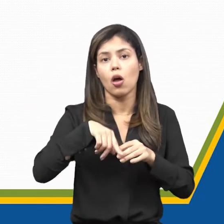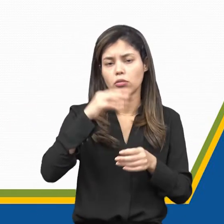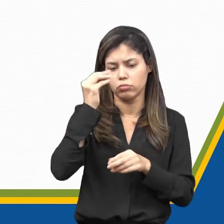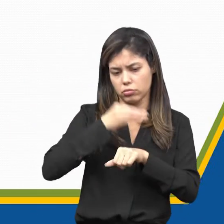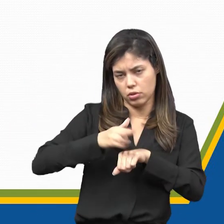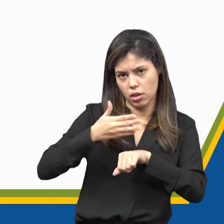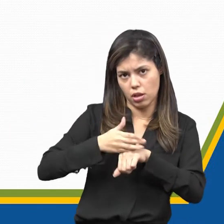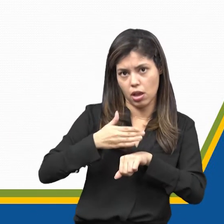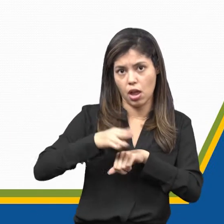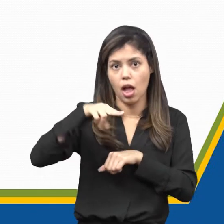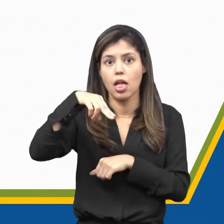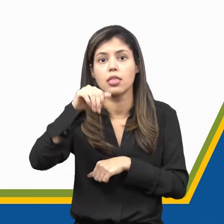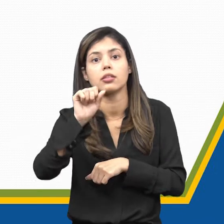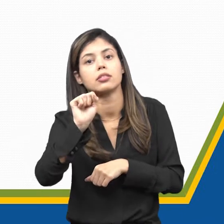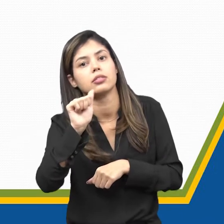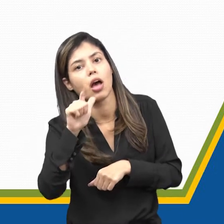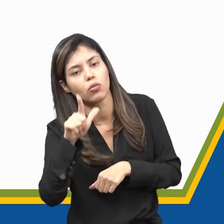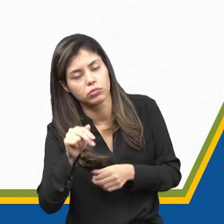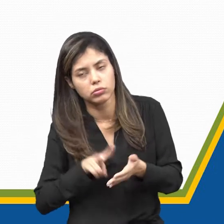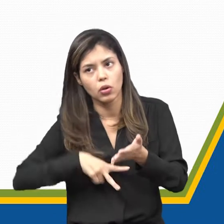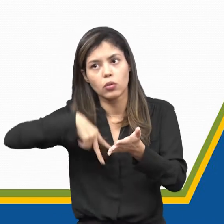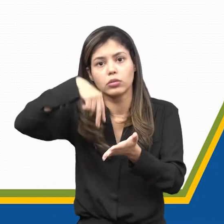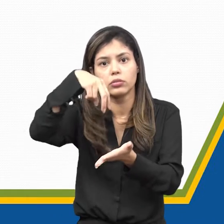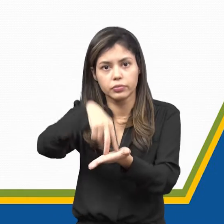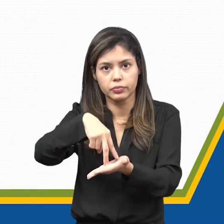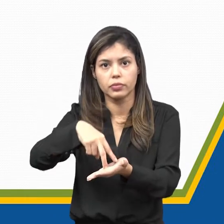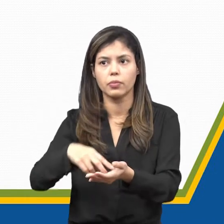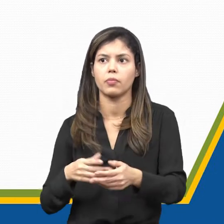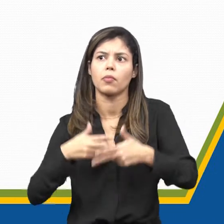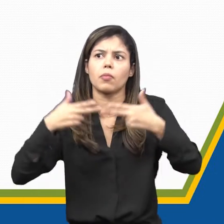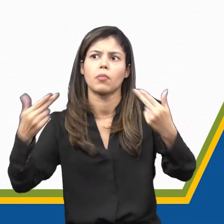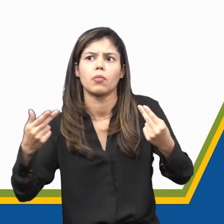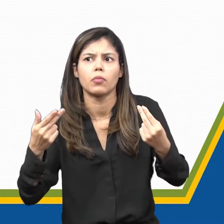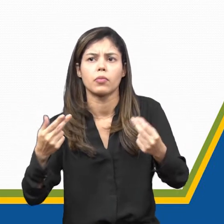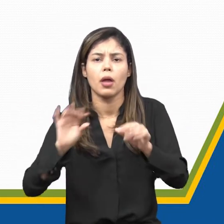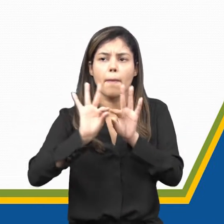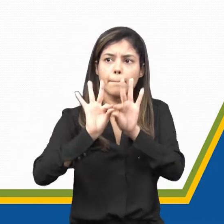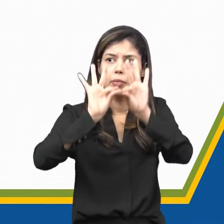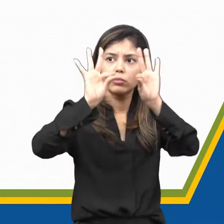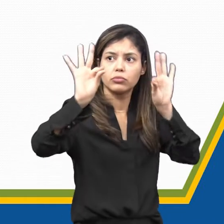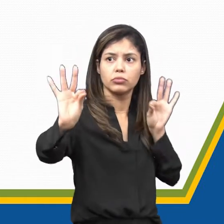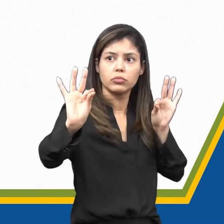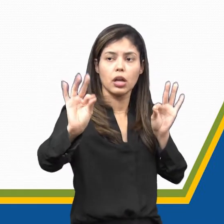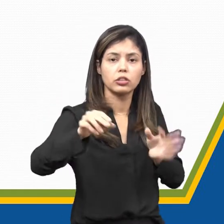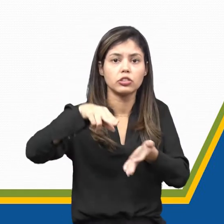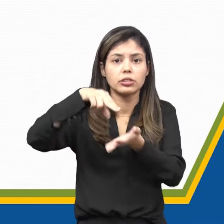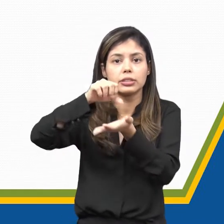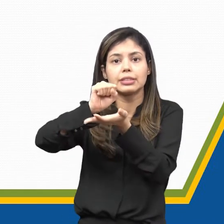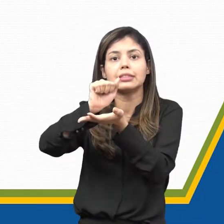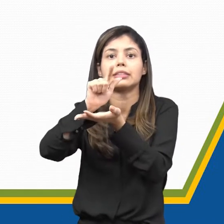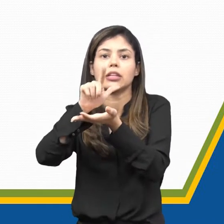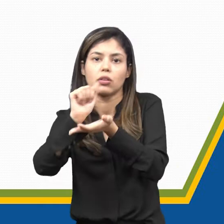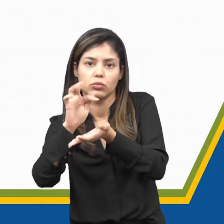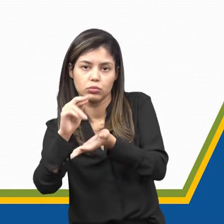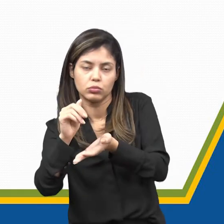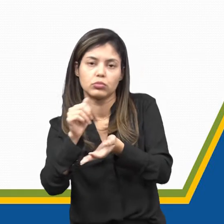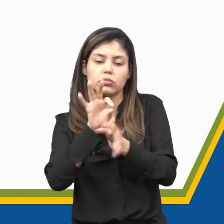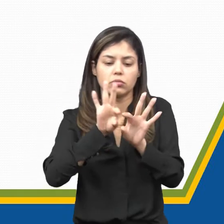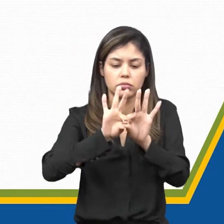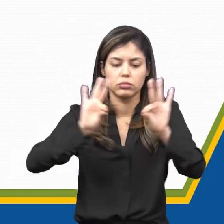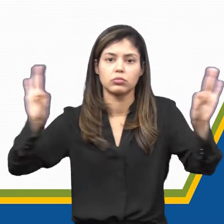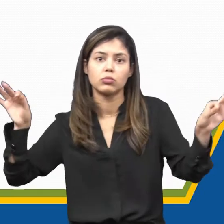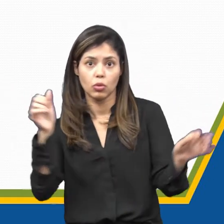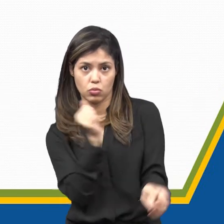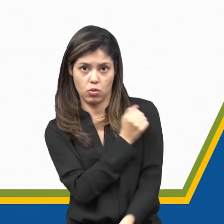de salto horizontal. O objetivo desse teste é medir a capacidade de salto na horizontal dos